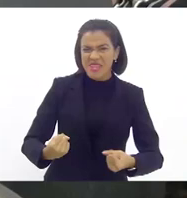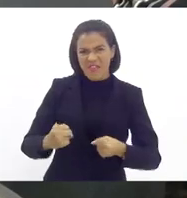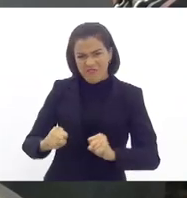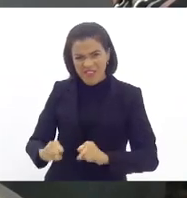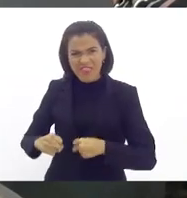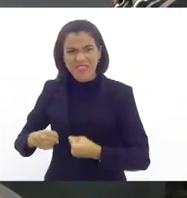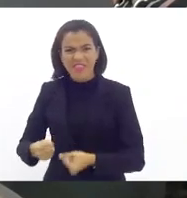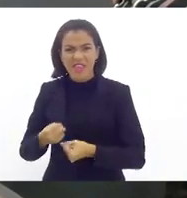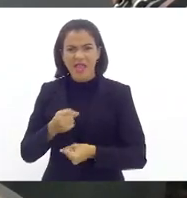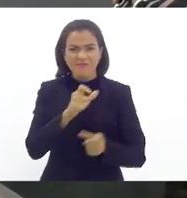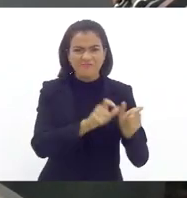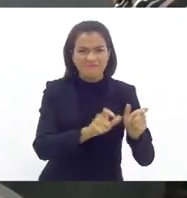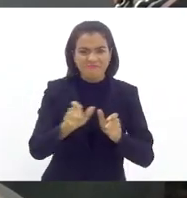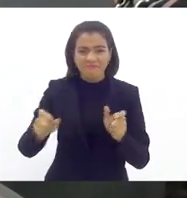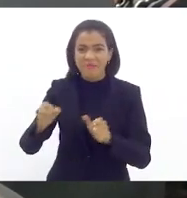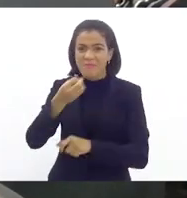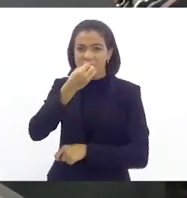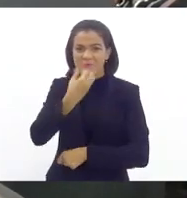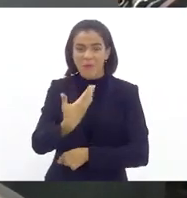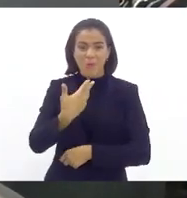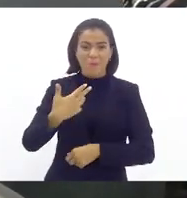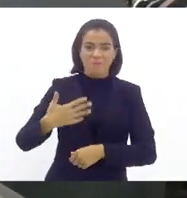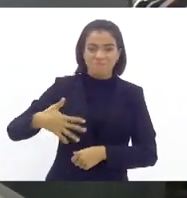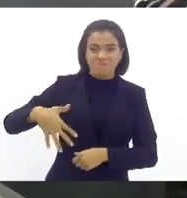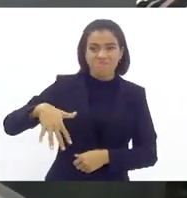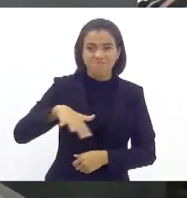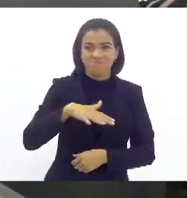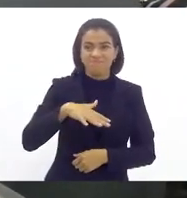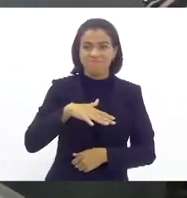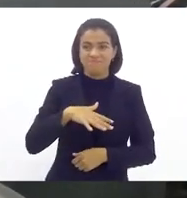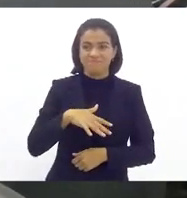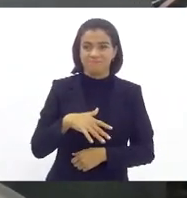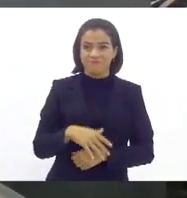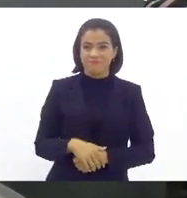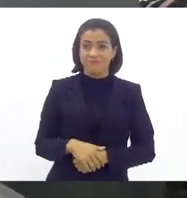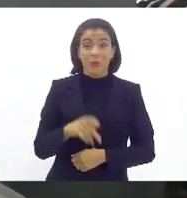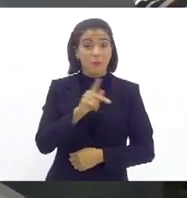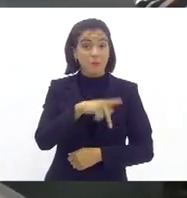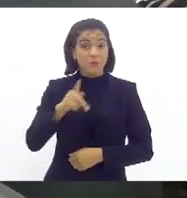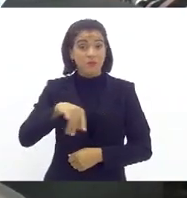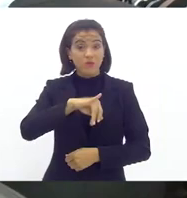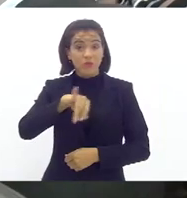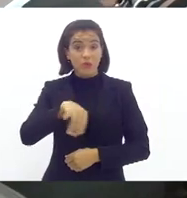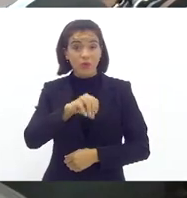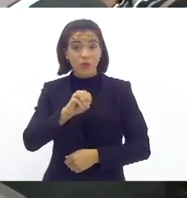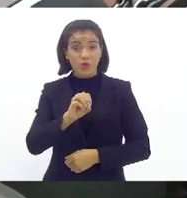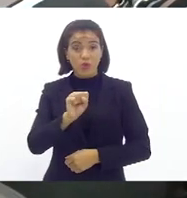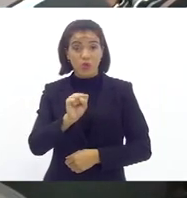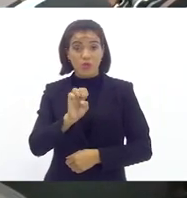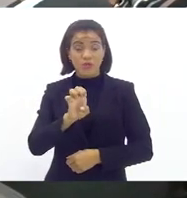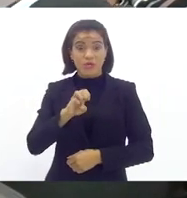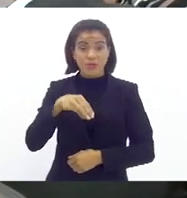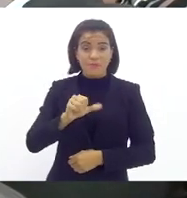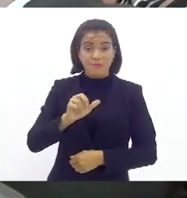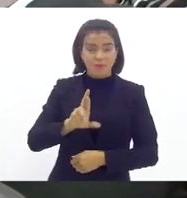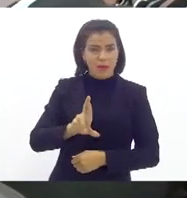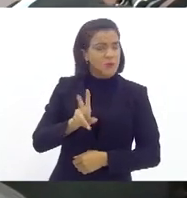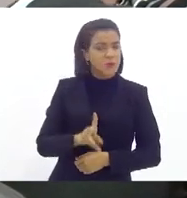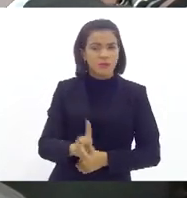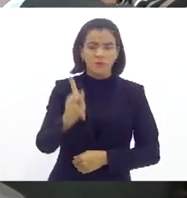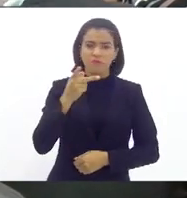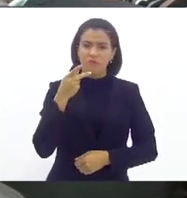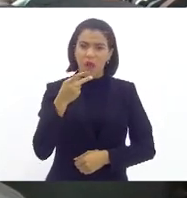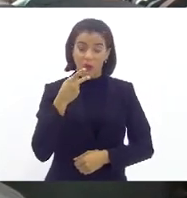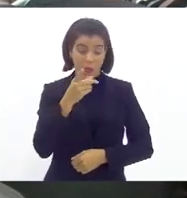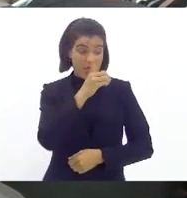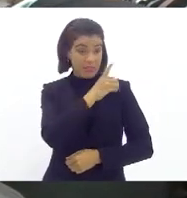causas. Com certeza, vamos que vamos. Aliás, professor Josemar, eu sempre menciono que a nossa